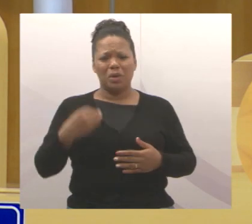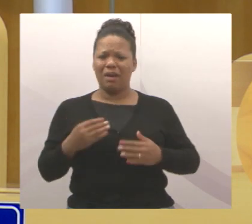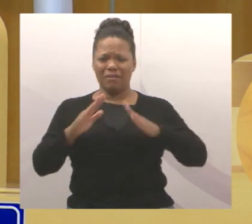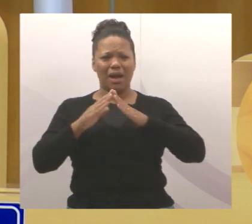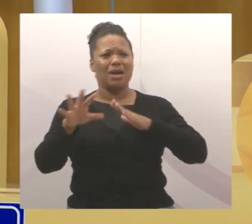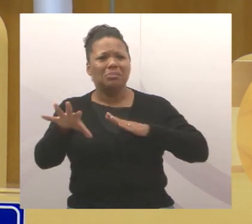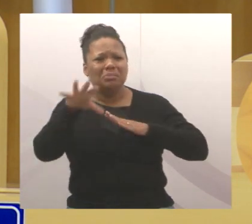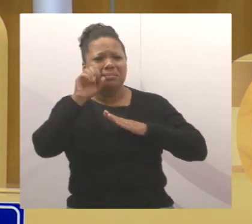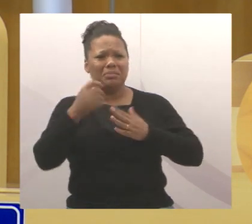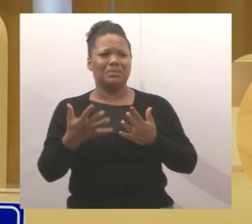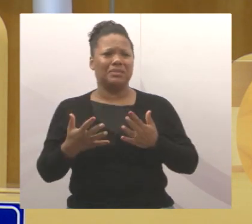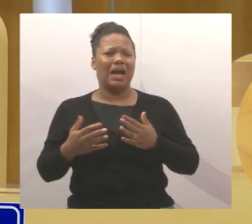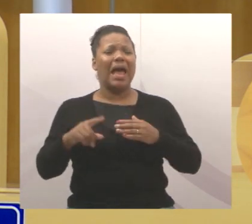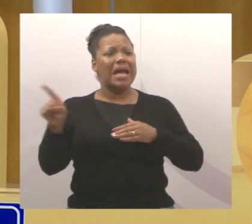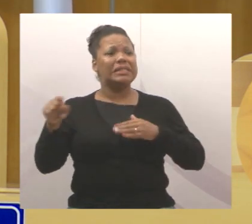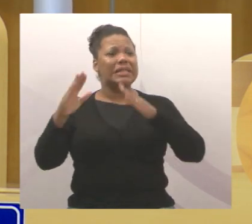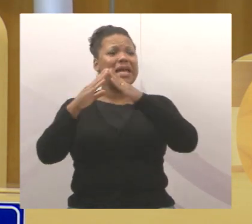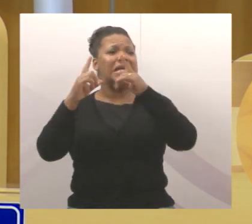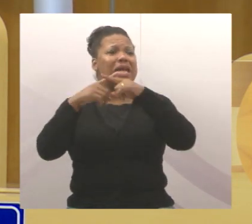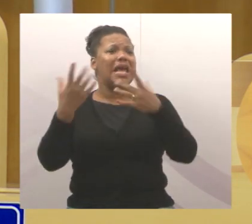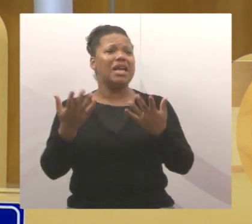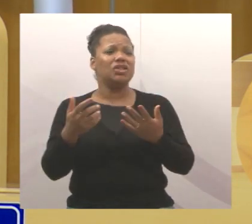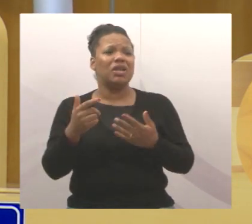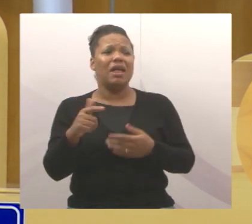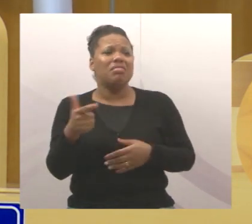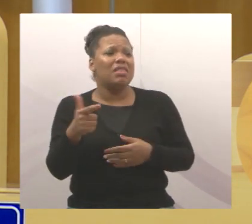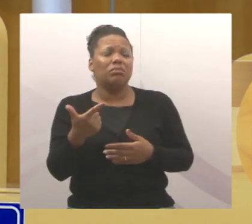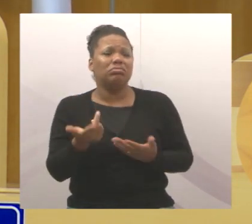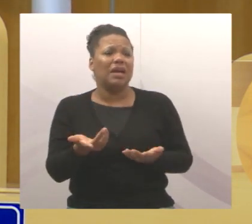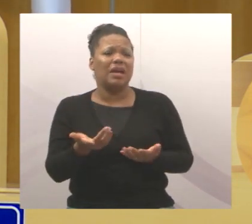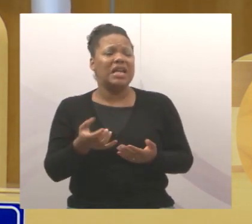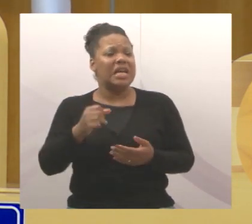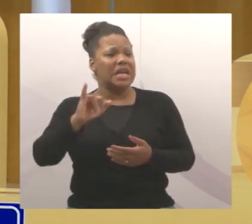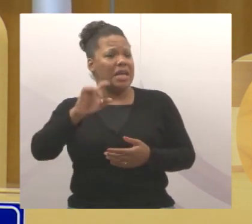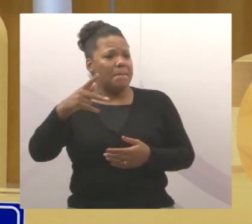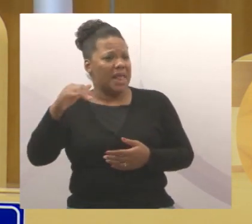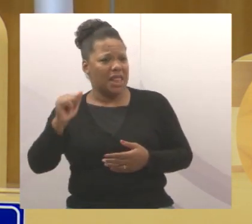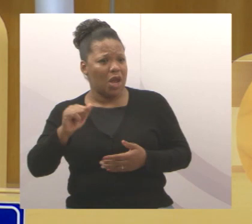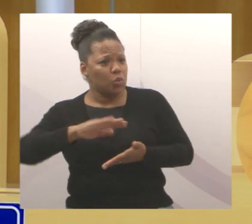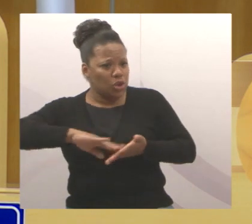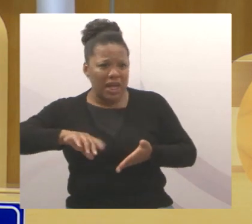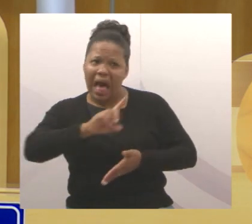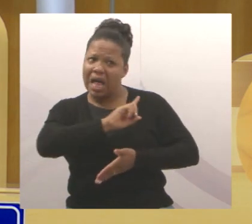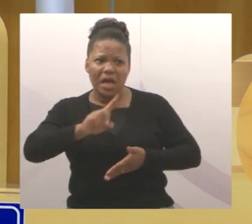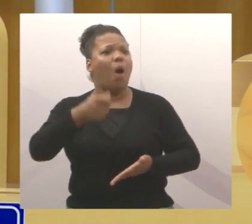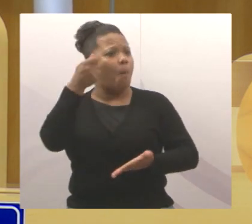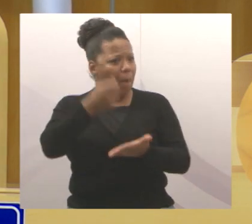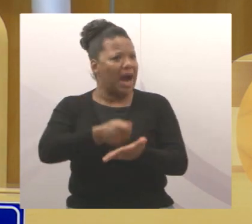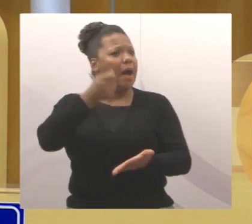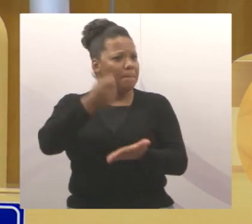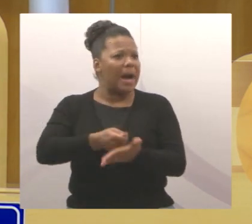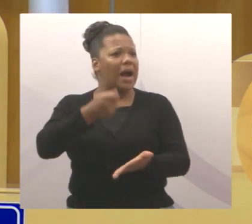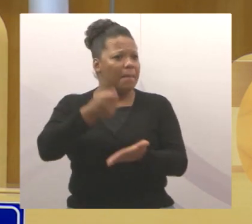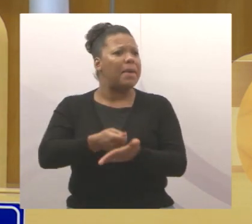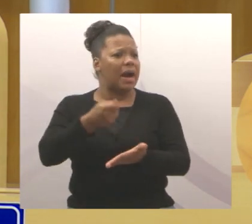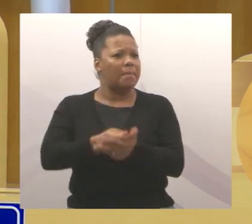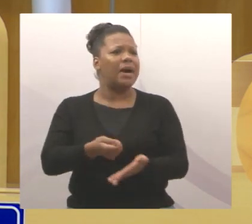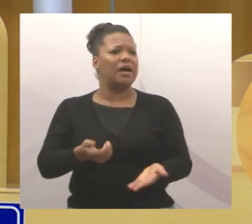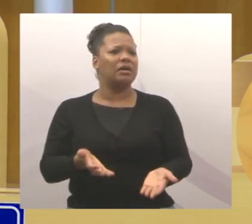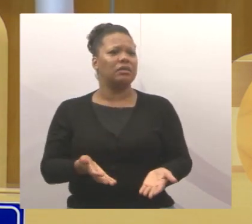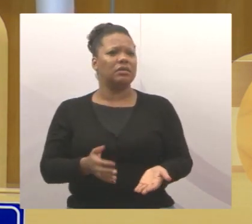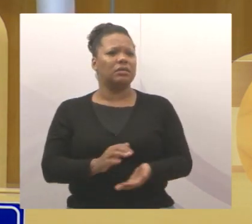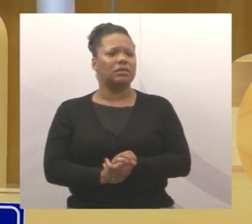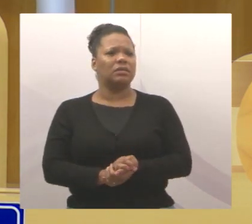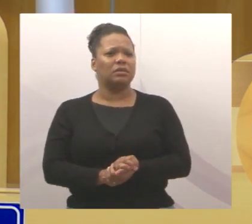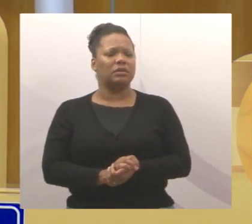E as condições dessa igreja evangélica que não tem isenção de IPTU, que não tem habites, porque foi construído apenas um